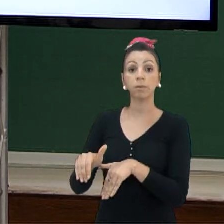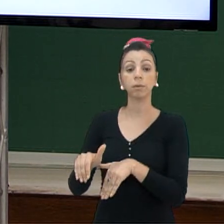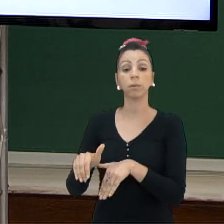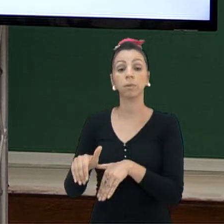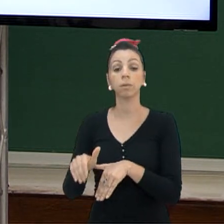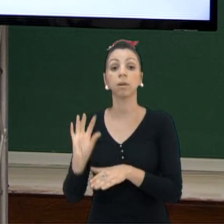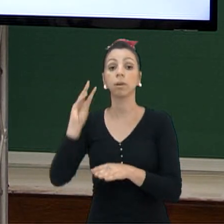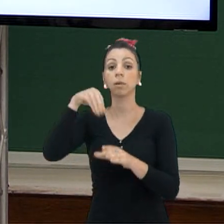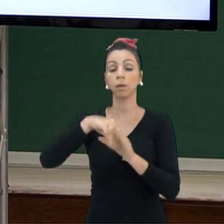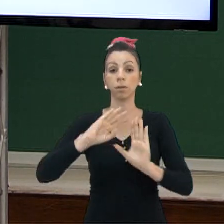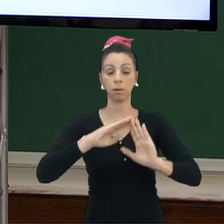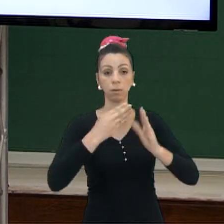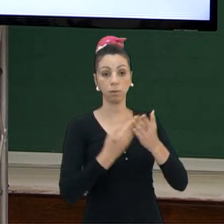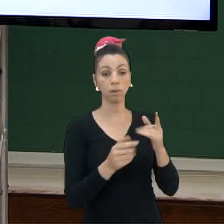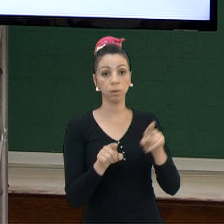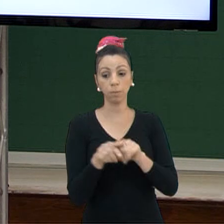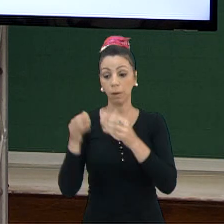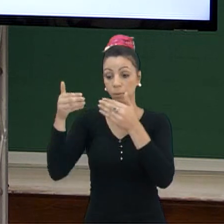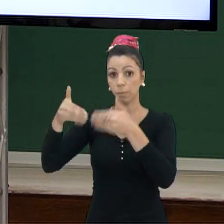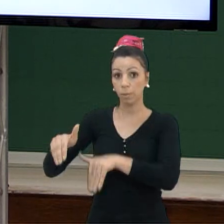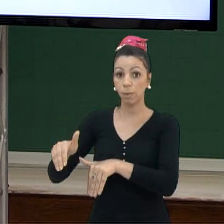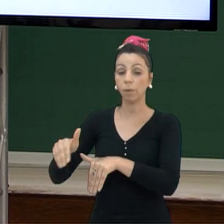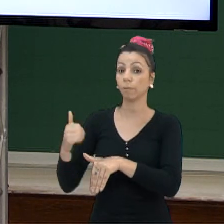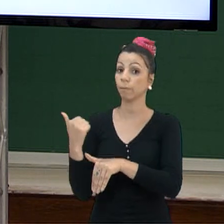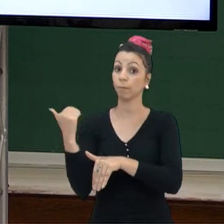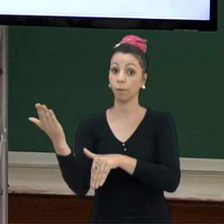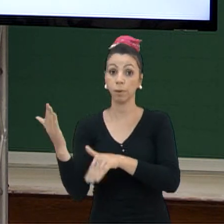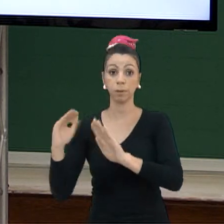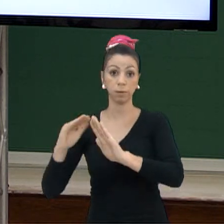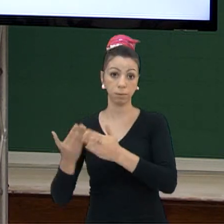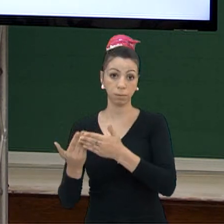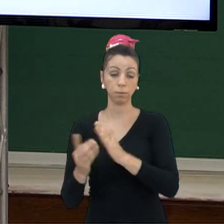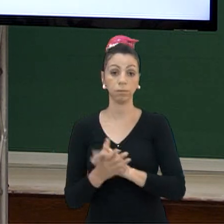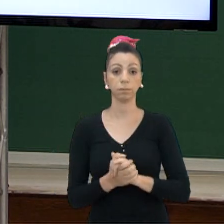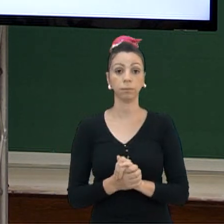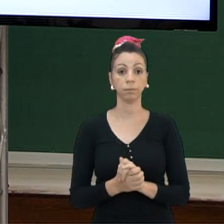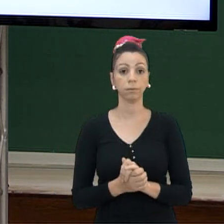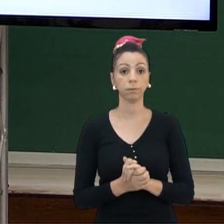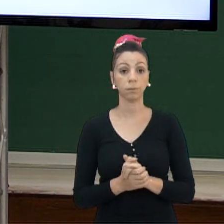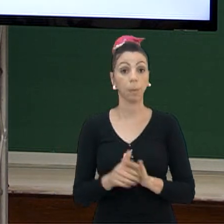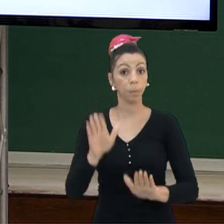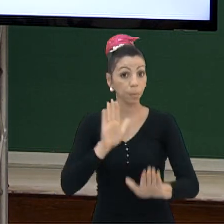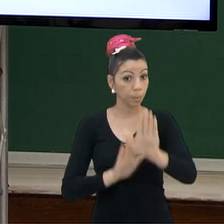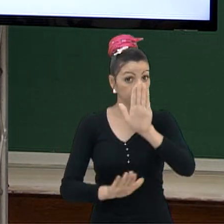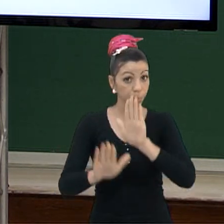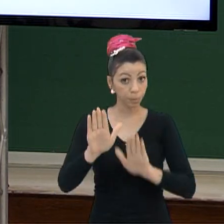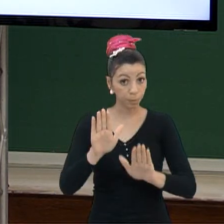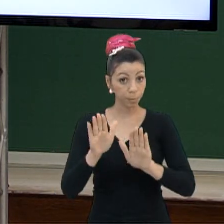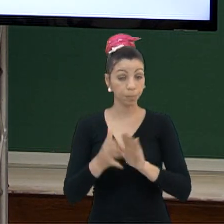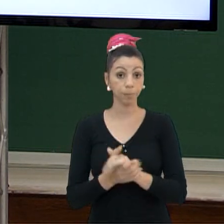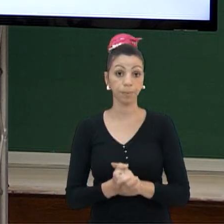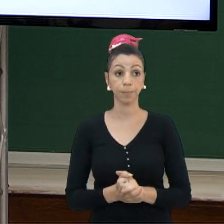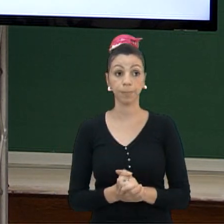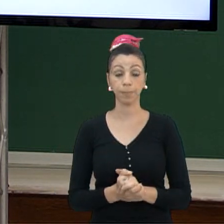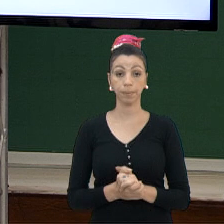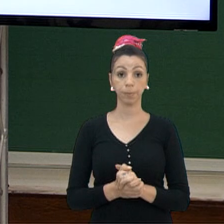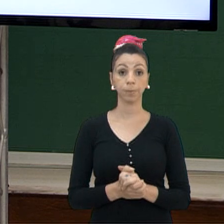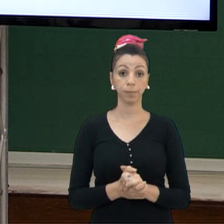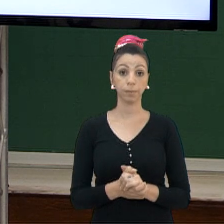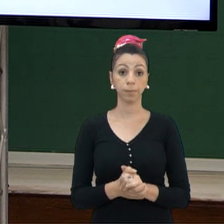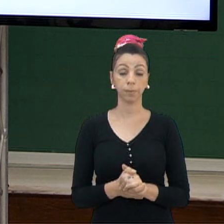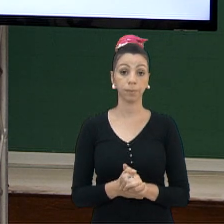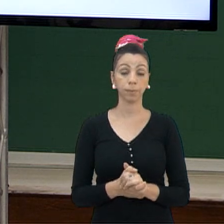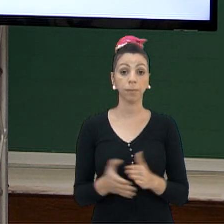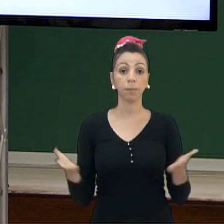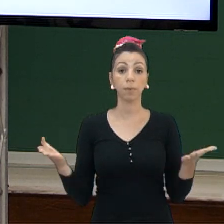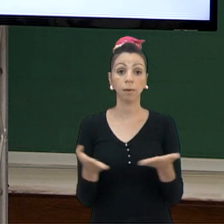avaliações dentro da escola e avaliações também de fora, tá? Então isso que a gente tem que tomar bastante cuidado.